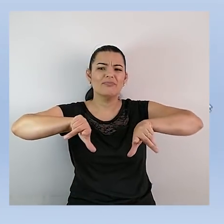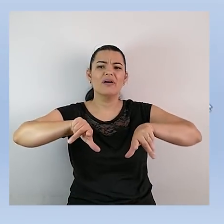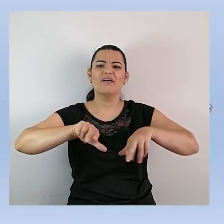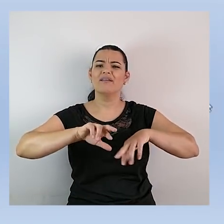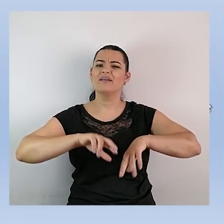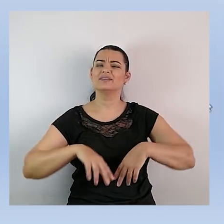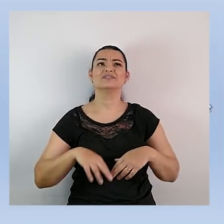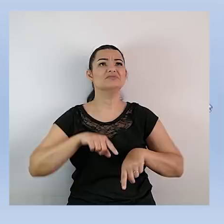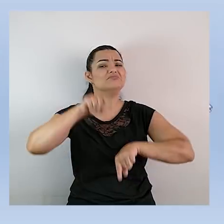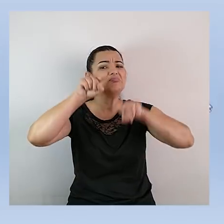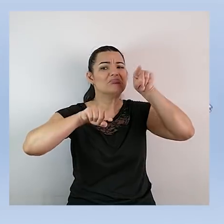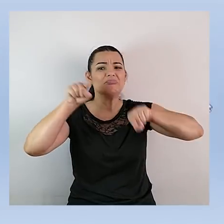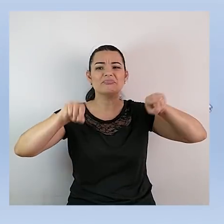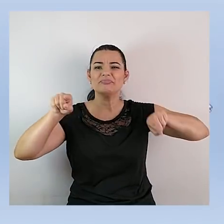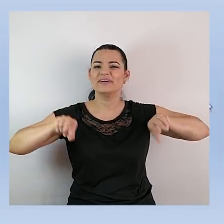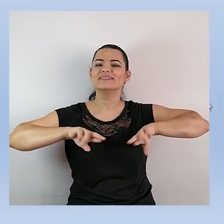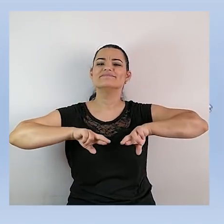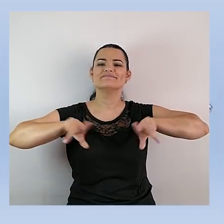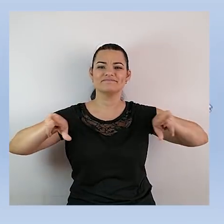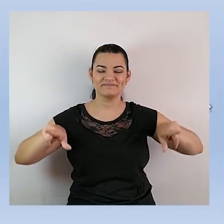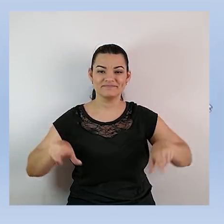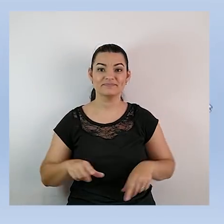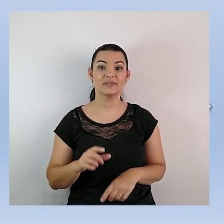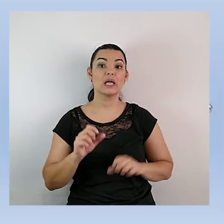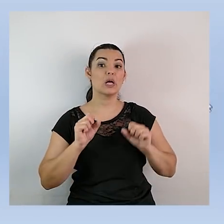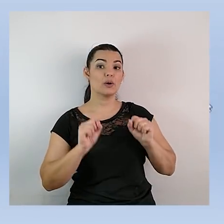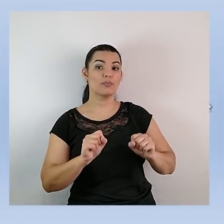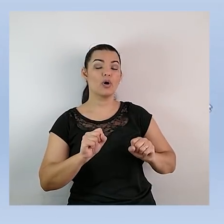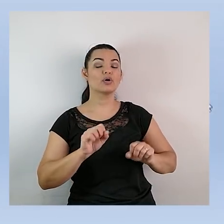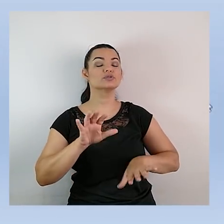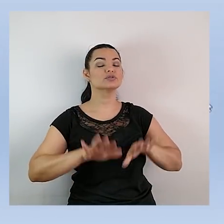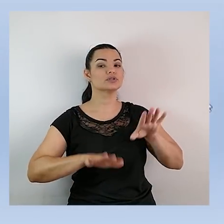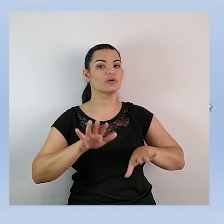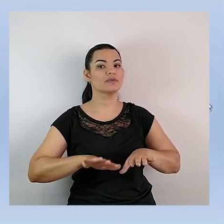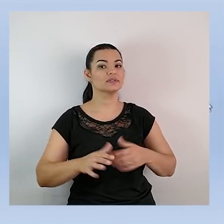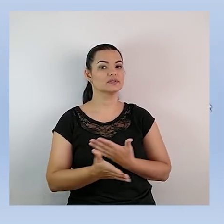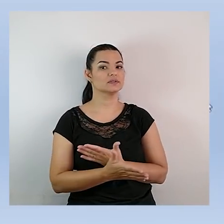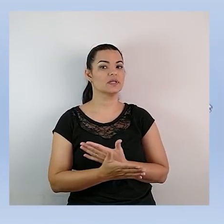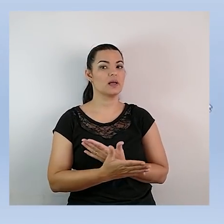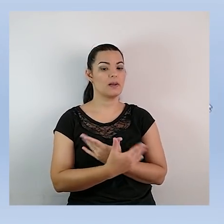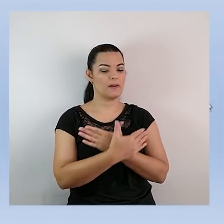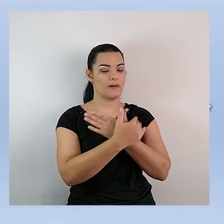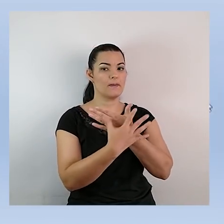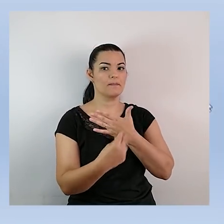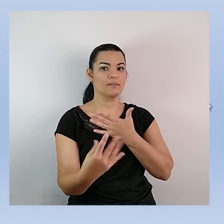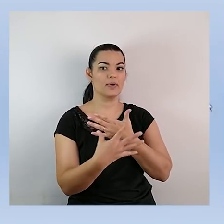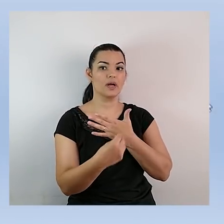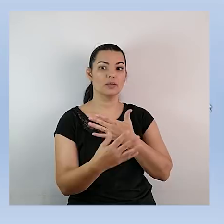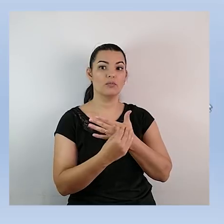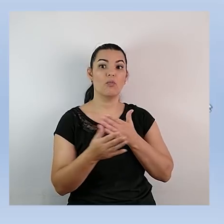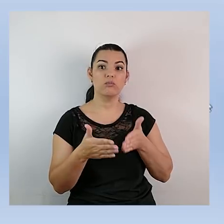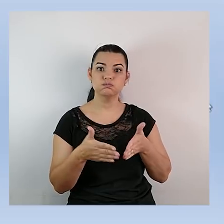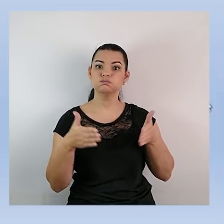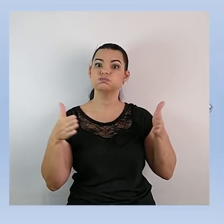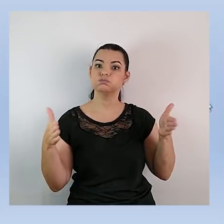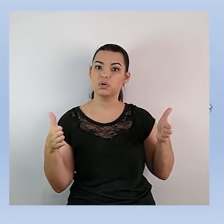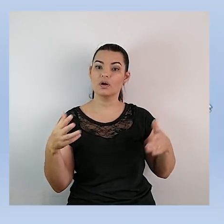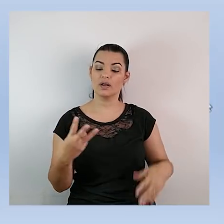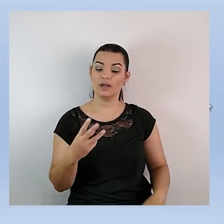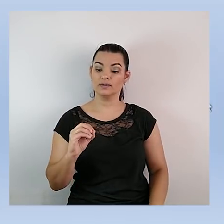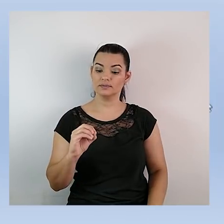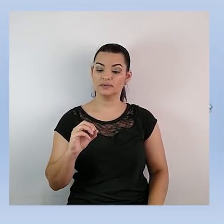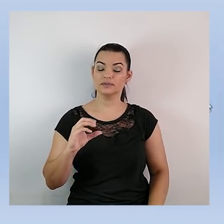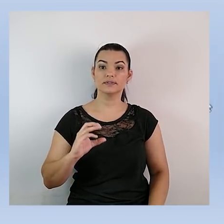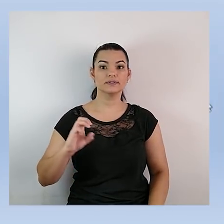têm tamanhos consideráveis. Então a gente pode ter mariposas, existem mariposas aqui que têm 30 centímetros da ponta de uma asa